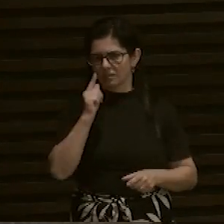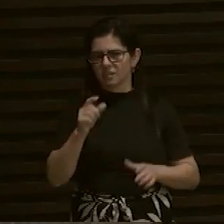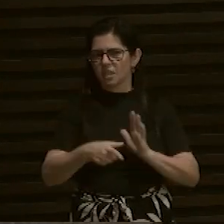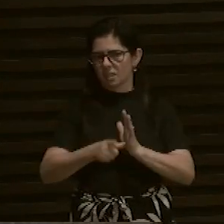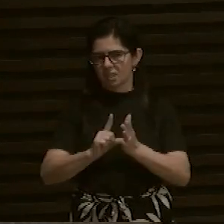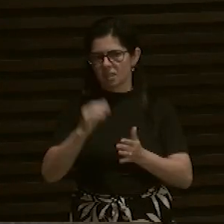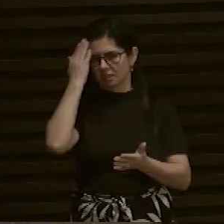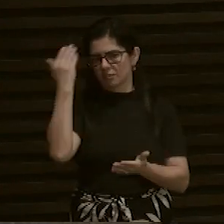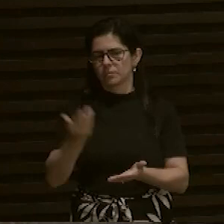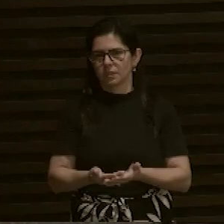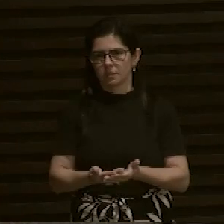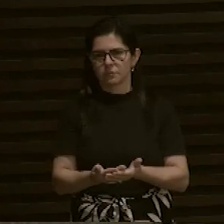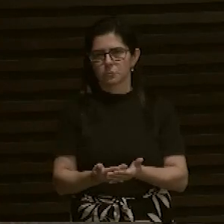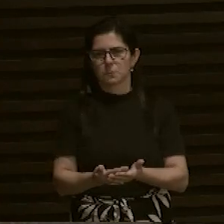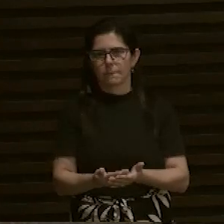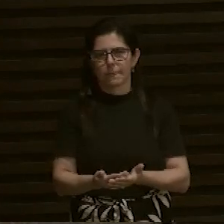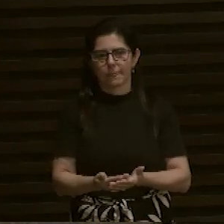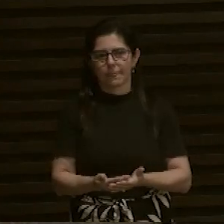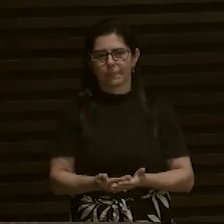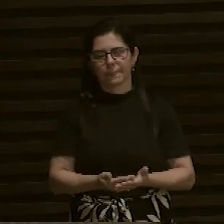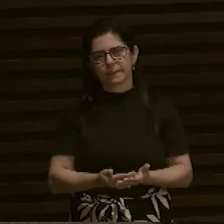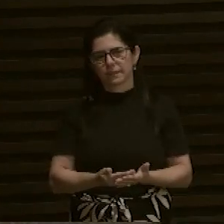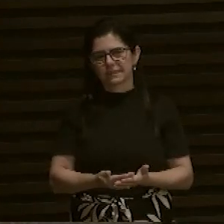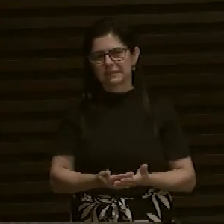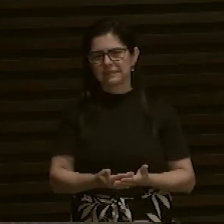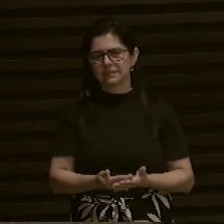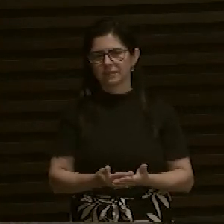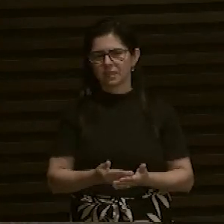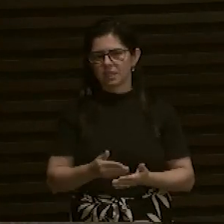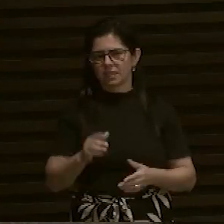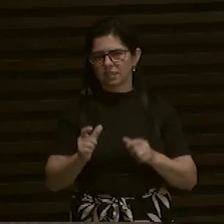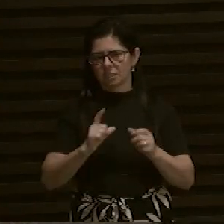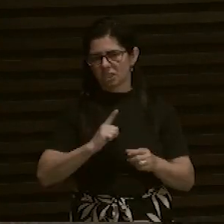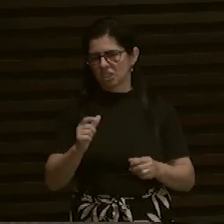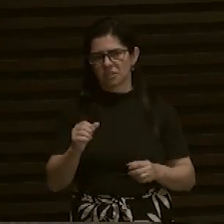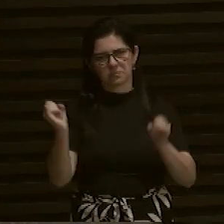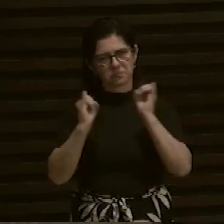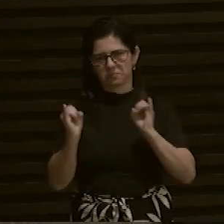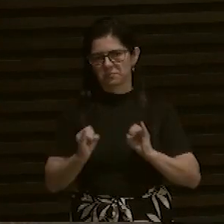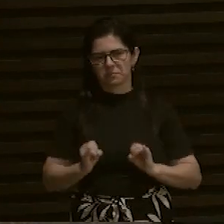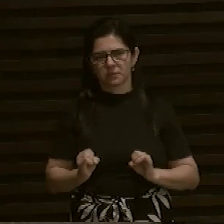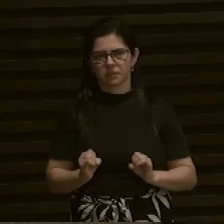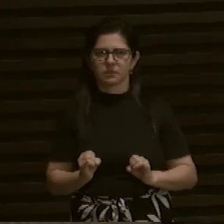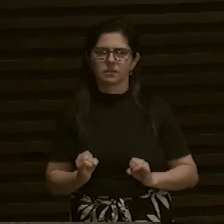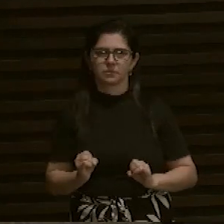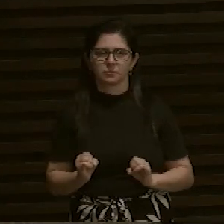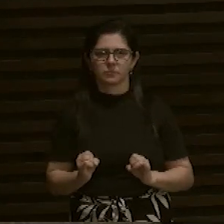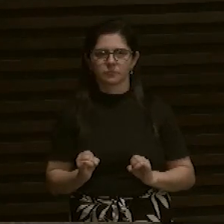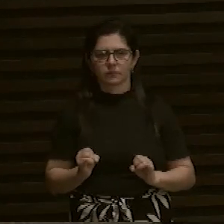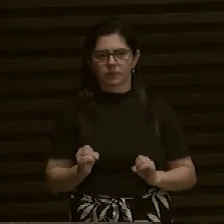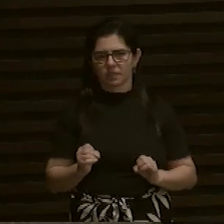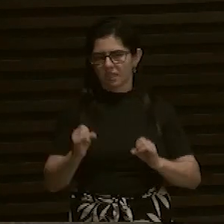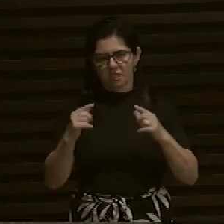Corinto tinha mais ou menos aí uns, 26 templos. E depois foram muitos mais templos que foram sendo construídos. Né? Seja Apolo,